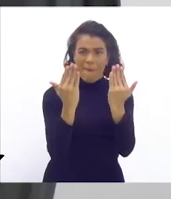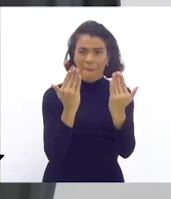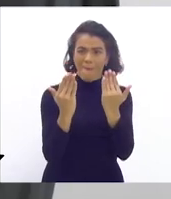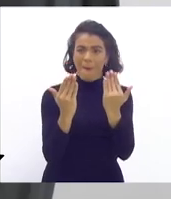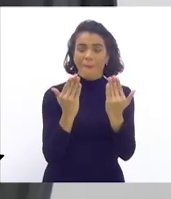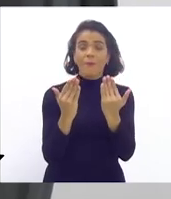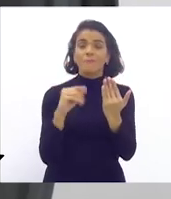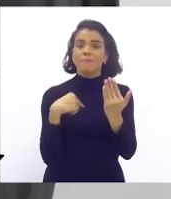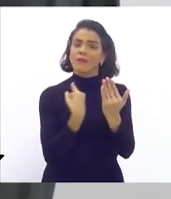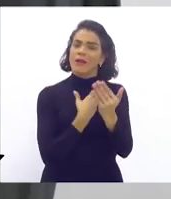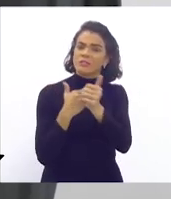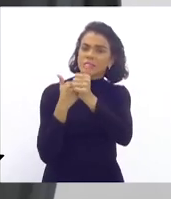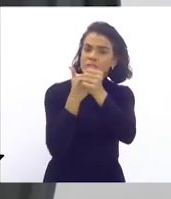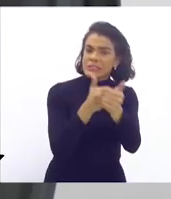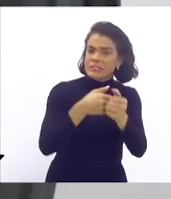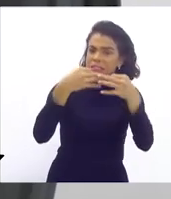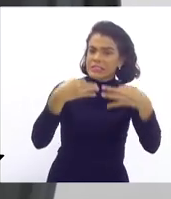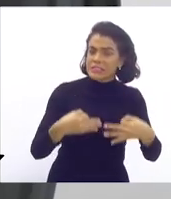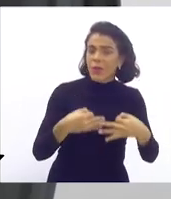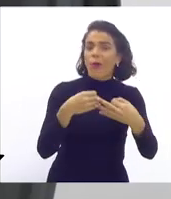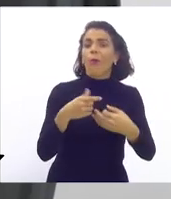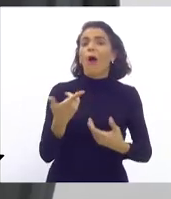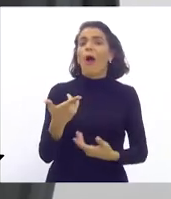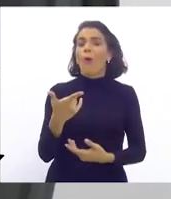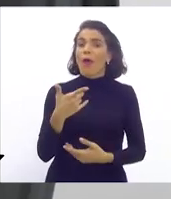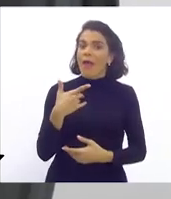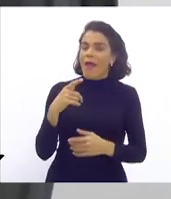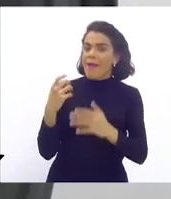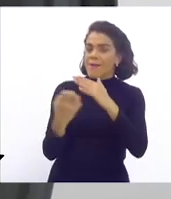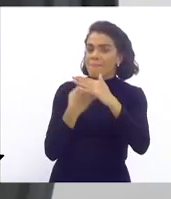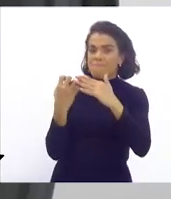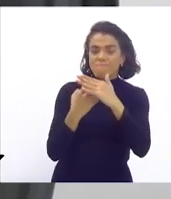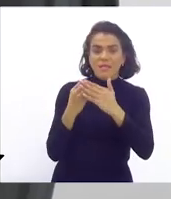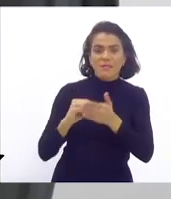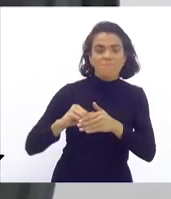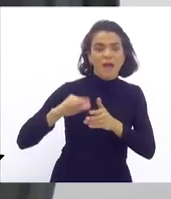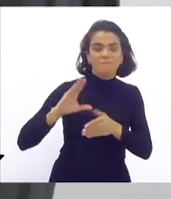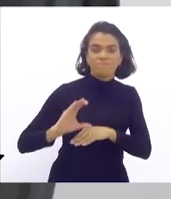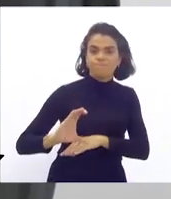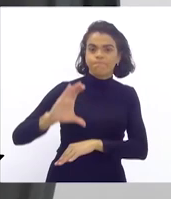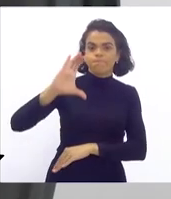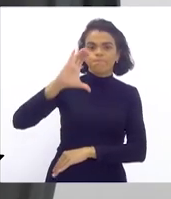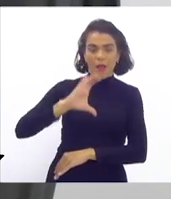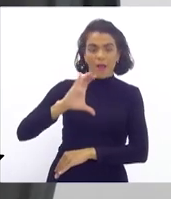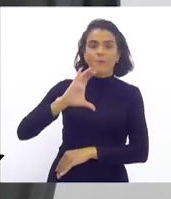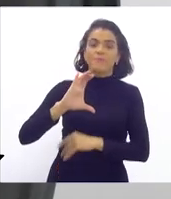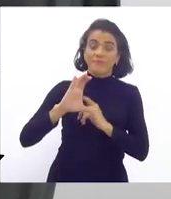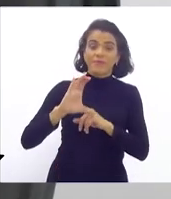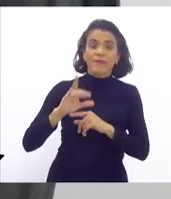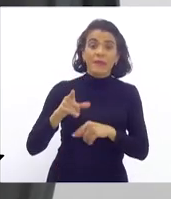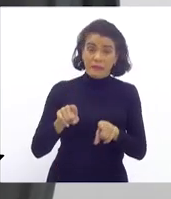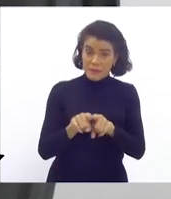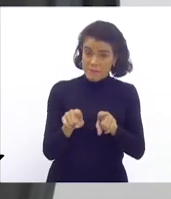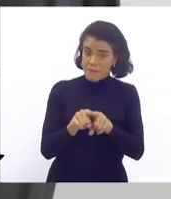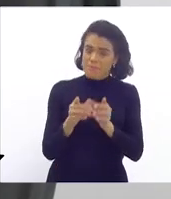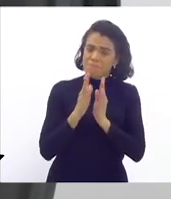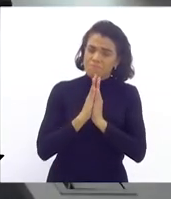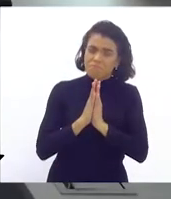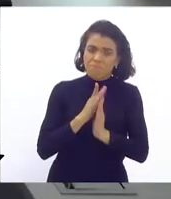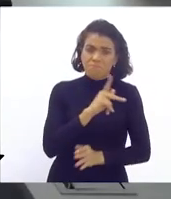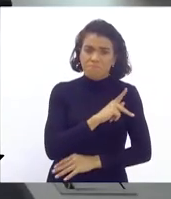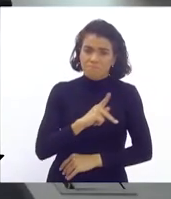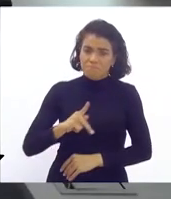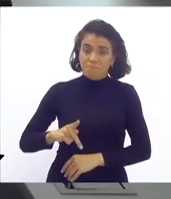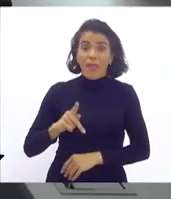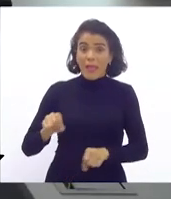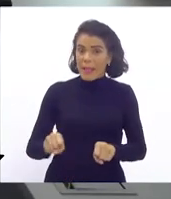efetivamente Quem são os maiores prestadores de serviço e Quanto recebem Então acho que é fundamental é fundamental